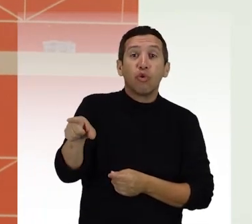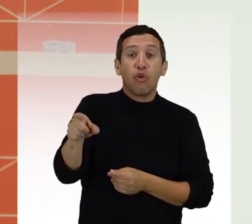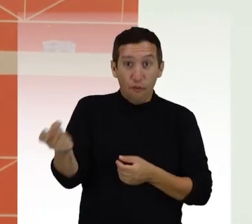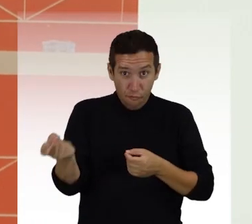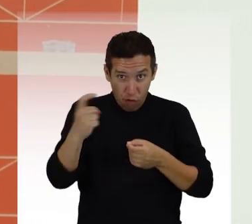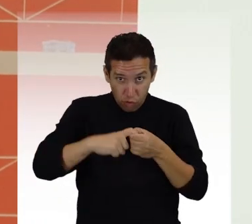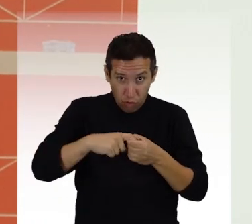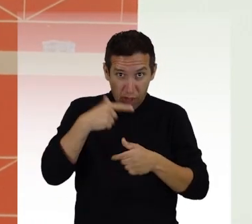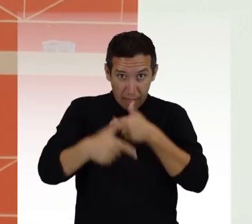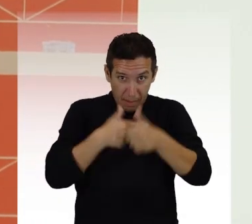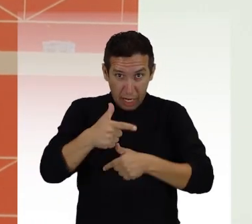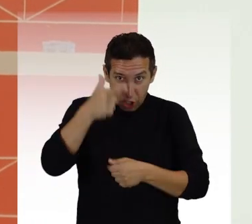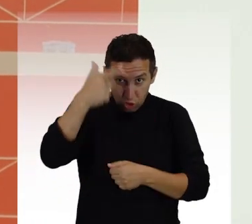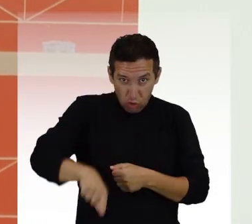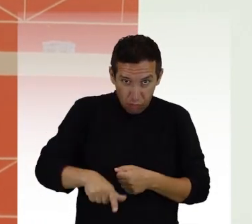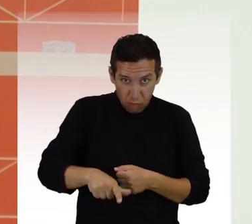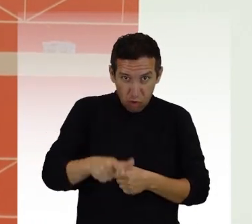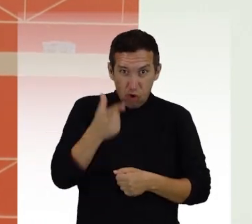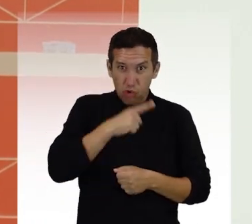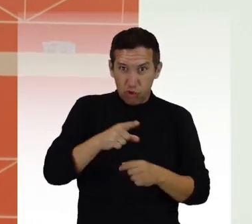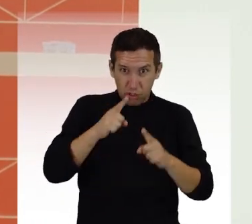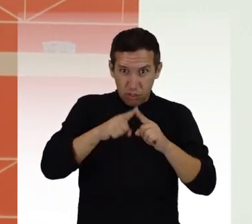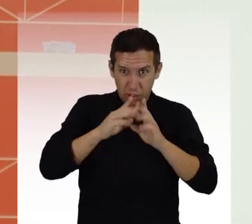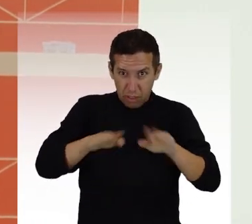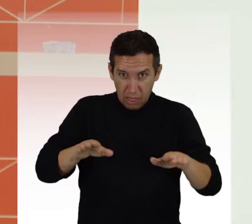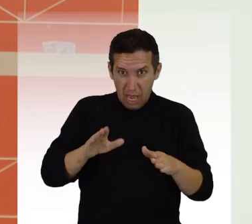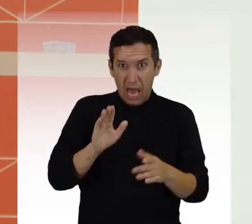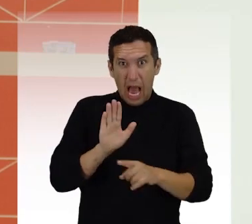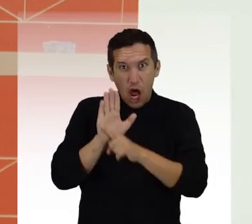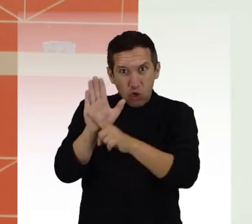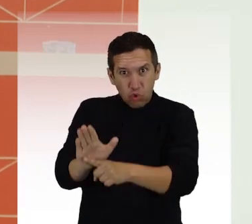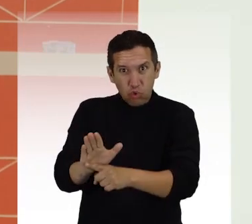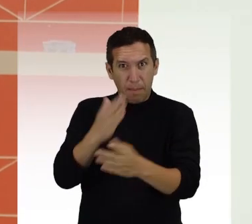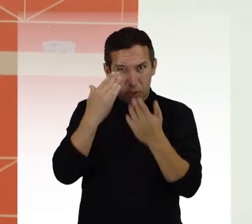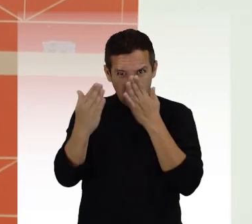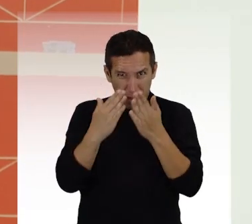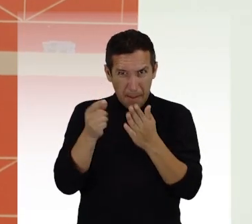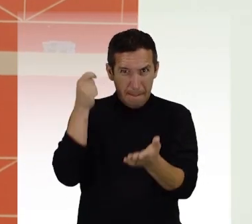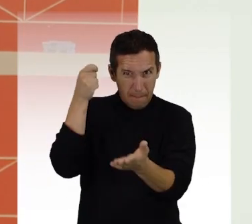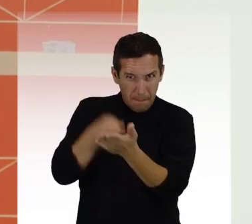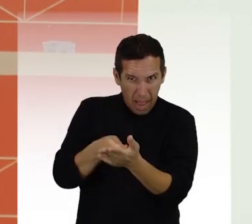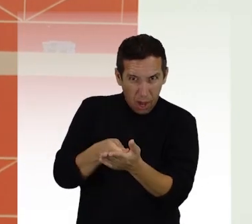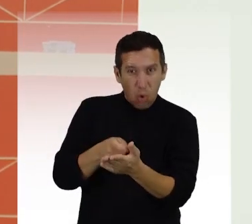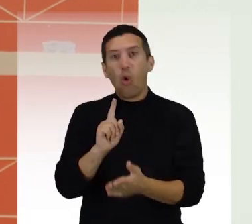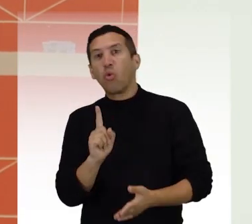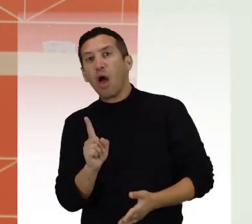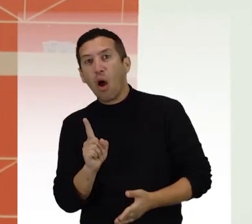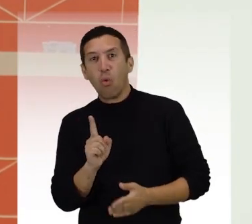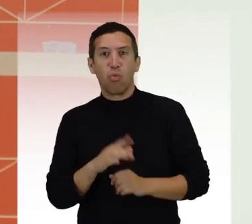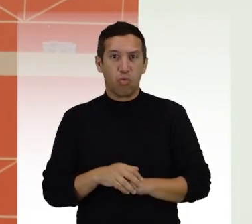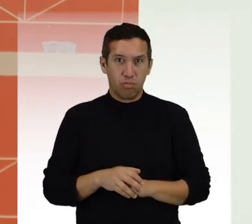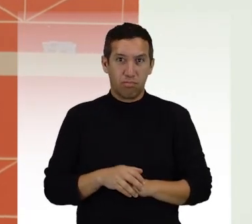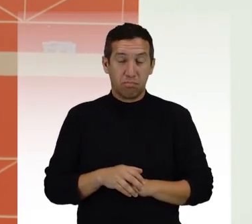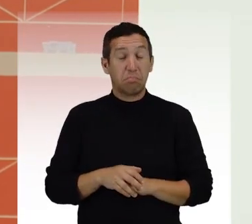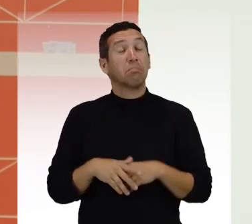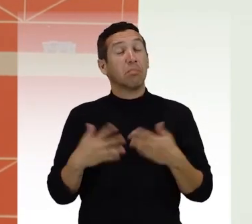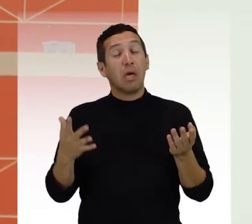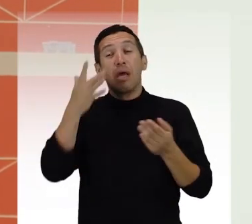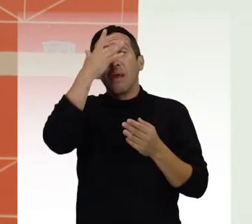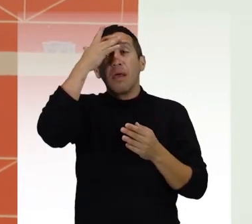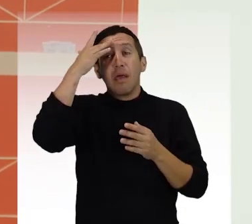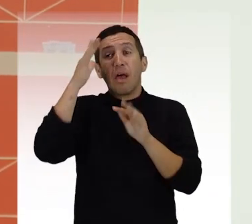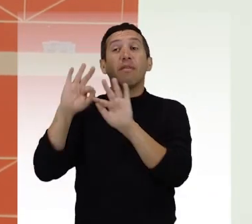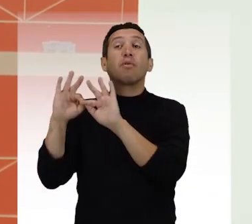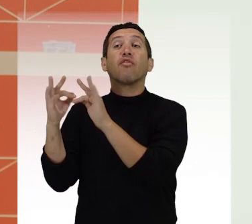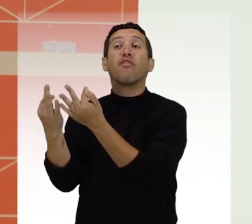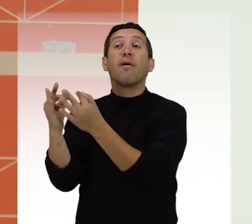antigas funções? Eles receberam alguma ajuda psicológica da Vale? Foi paga indenização? E os familiares das vítimas que se